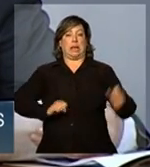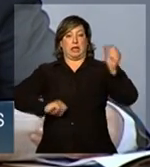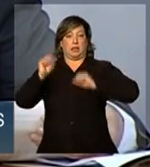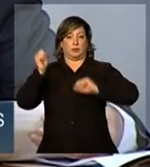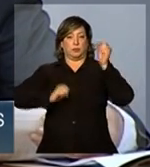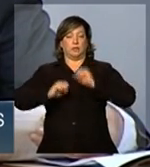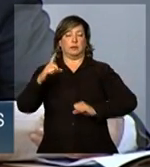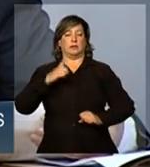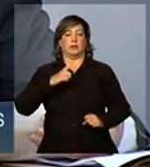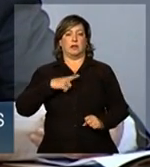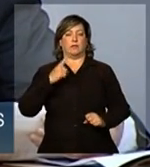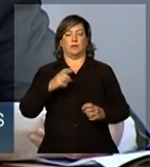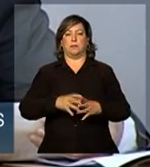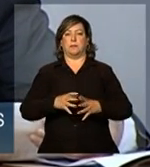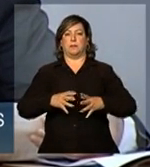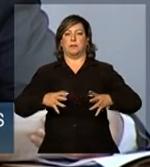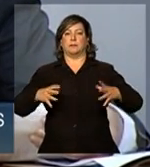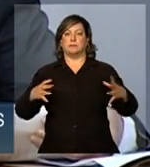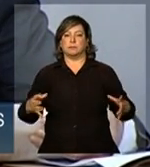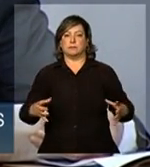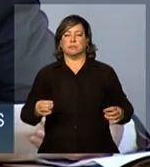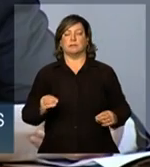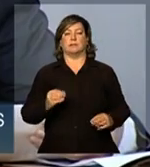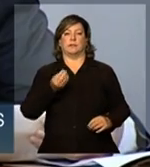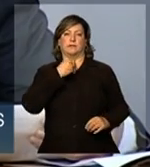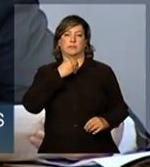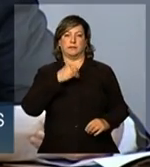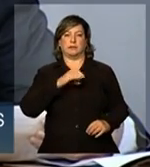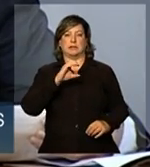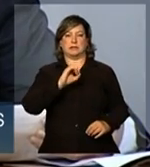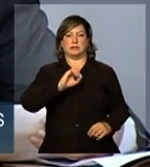um crescimento negativo de